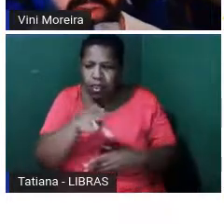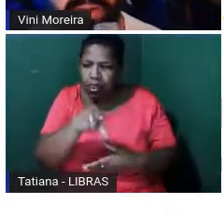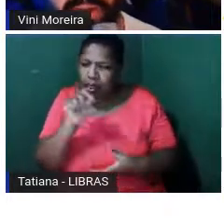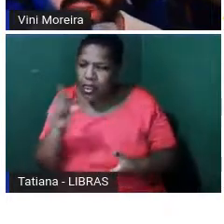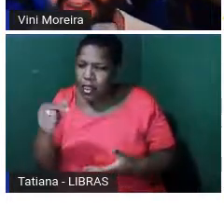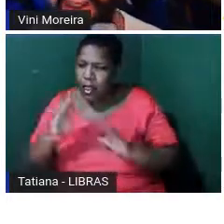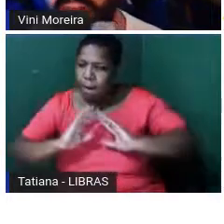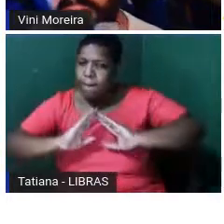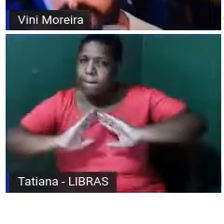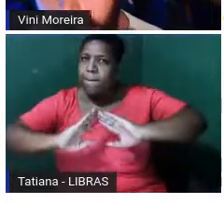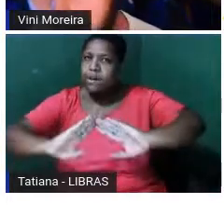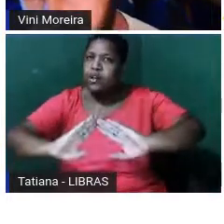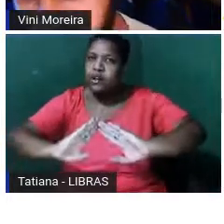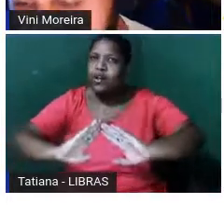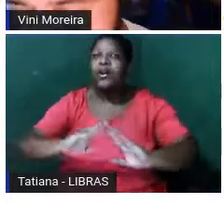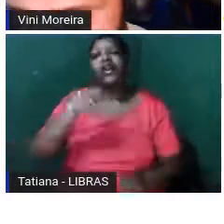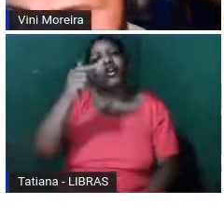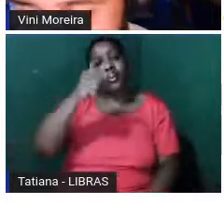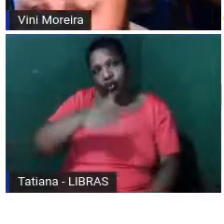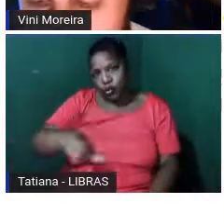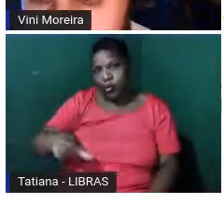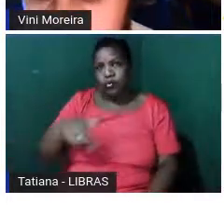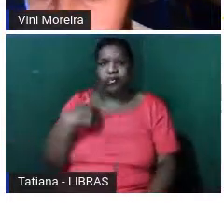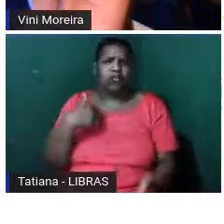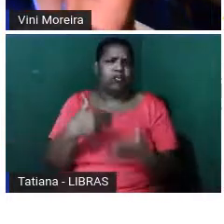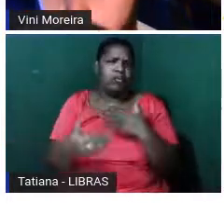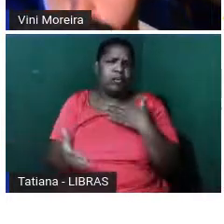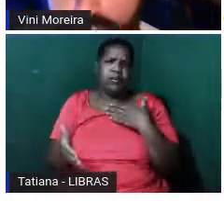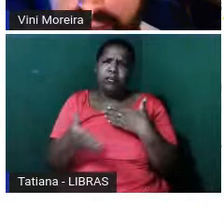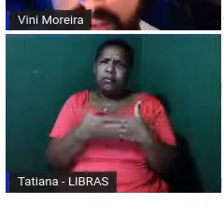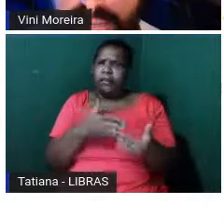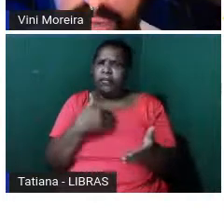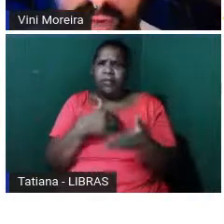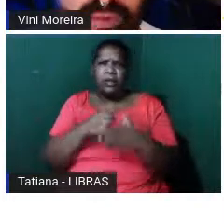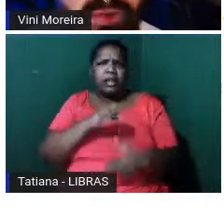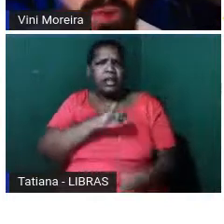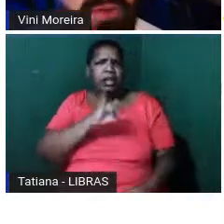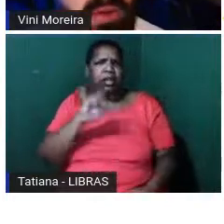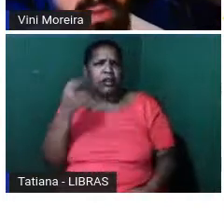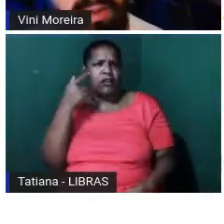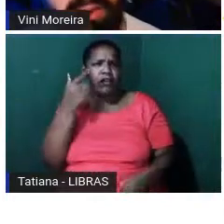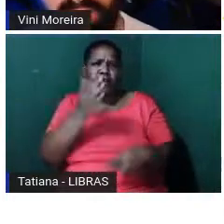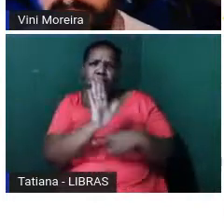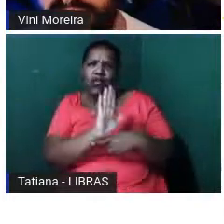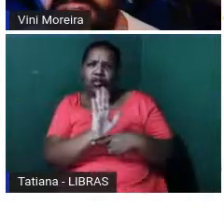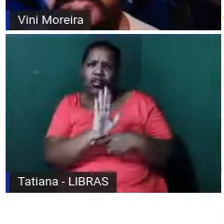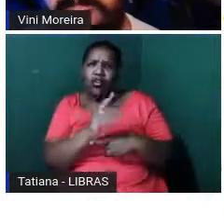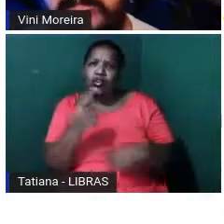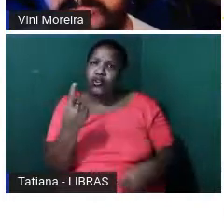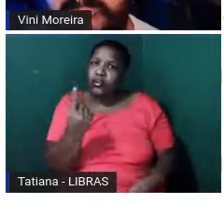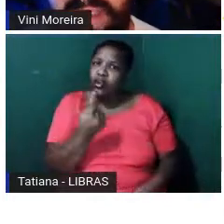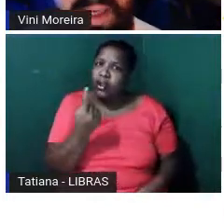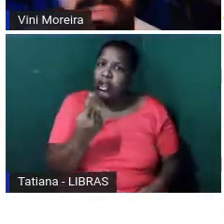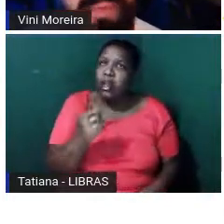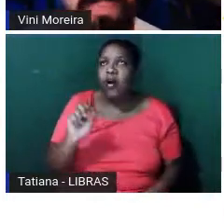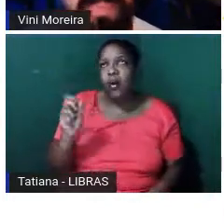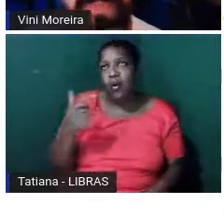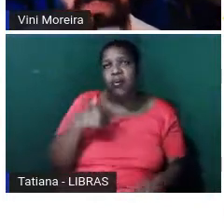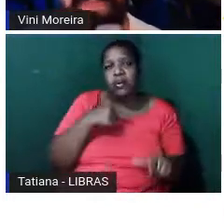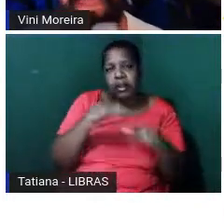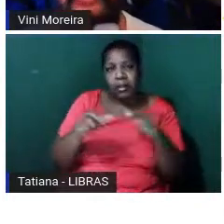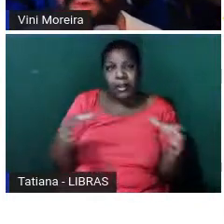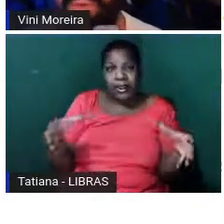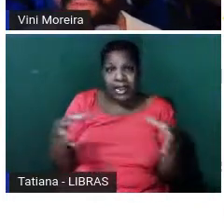que foi pedido e novamente Independente se a gente está fazendo um vídeo Todo sozinho se a gente está trabalhando em